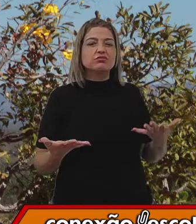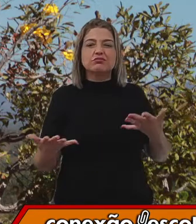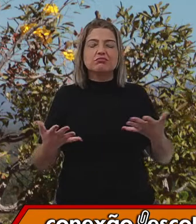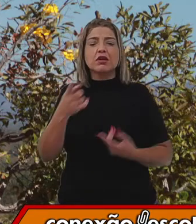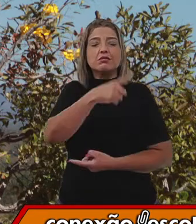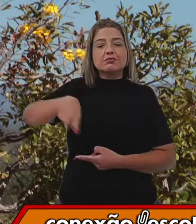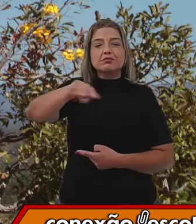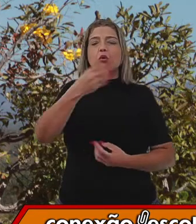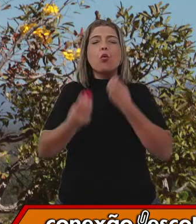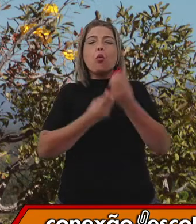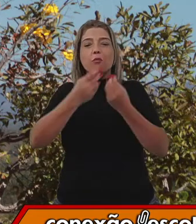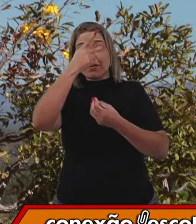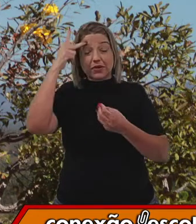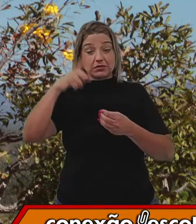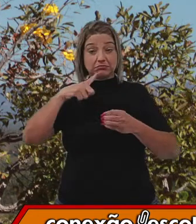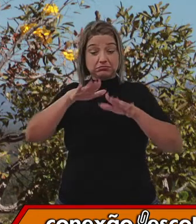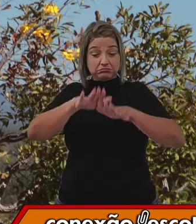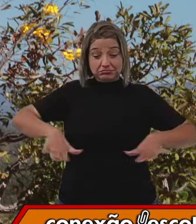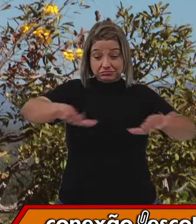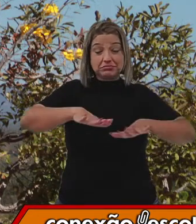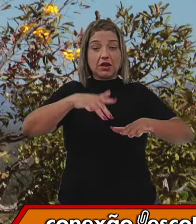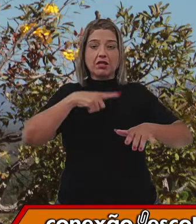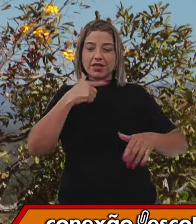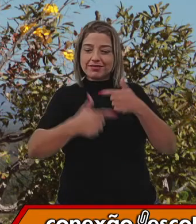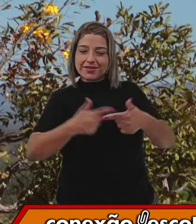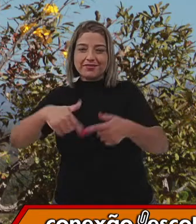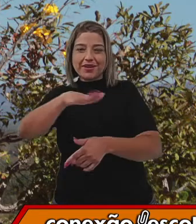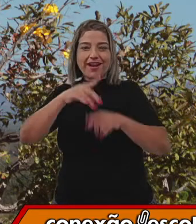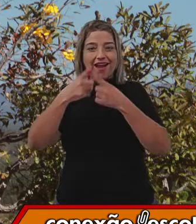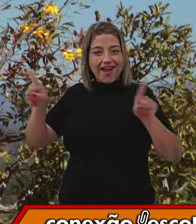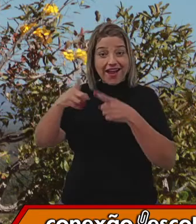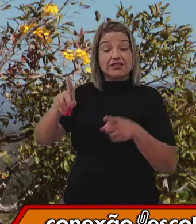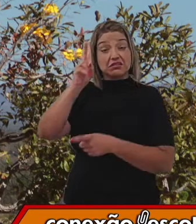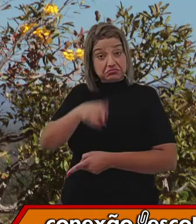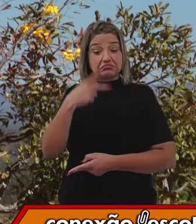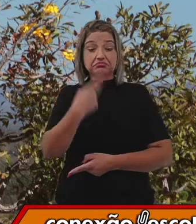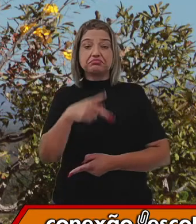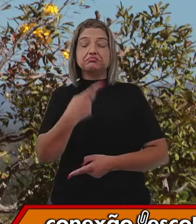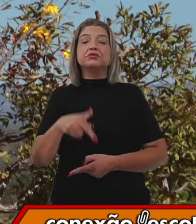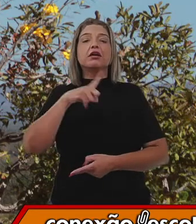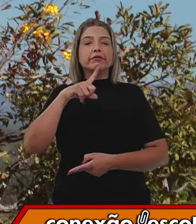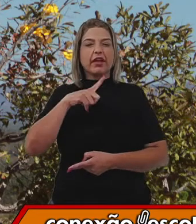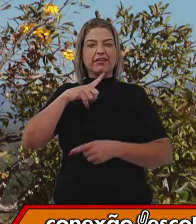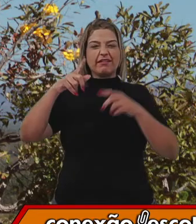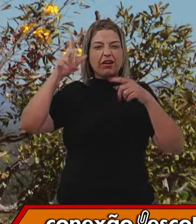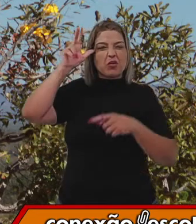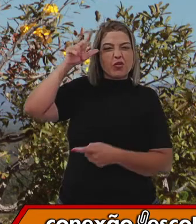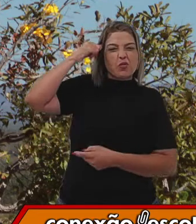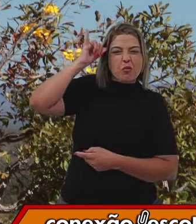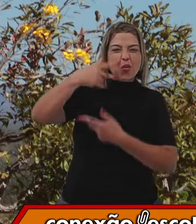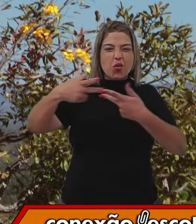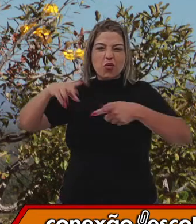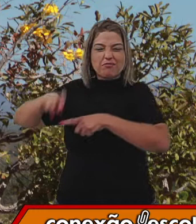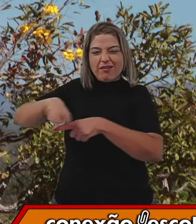o picadeiro para os artistas cantarem era a própria arena, onde aconteciam as touradas. E essa gatinha no braço dessa cantora aí